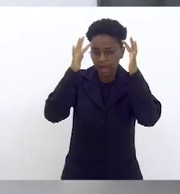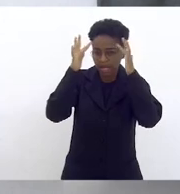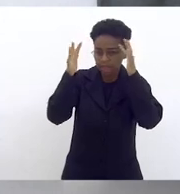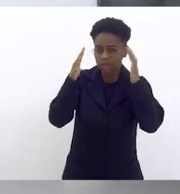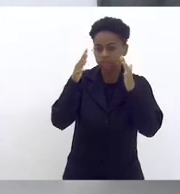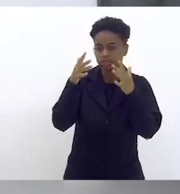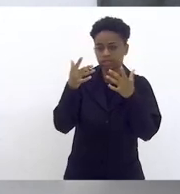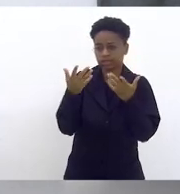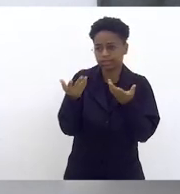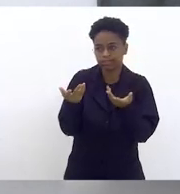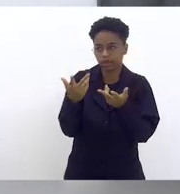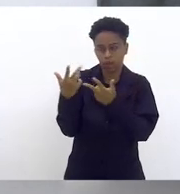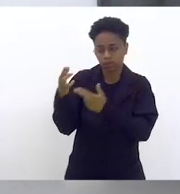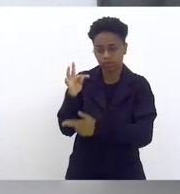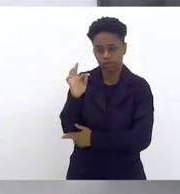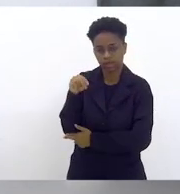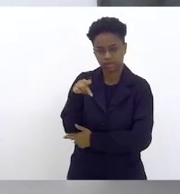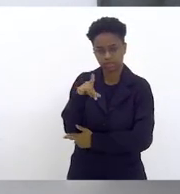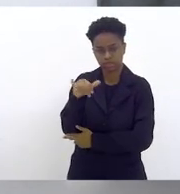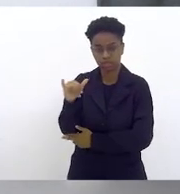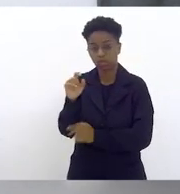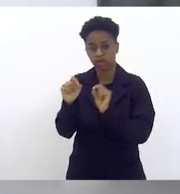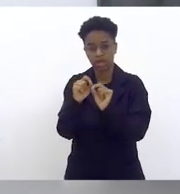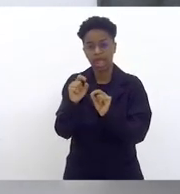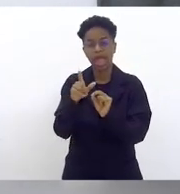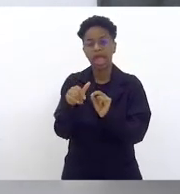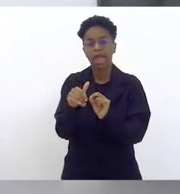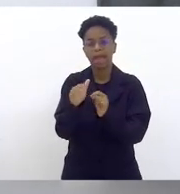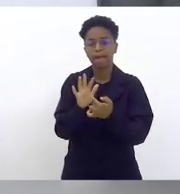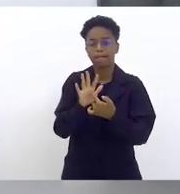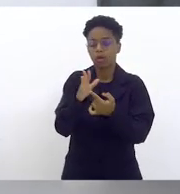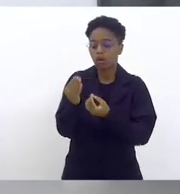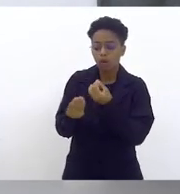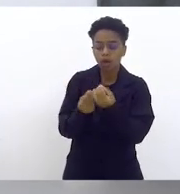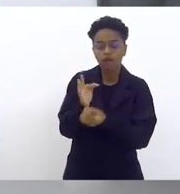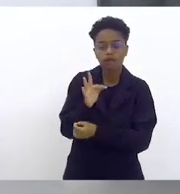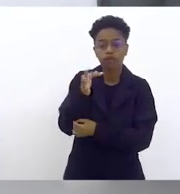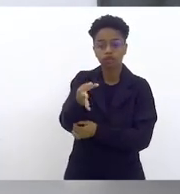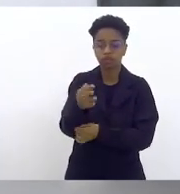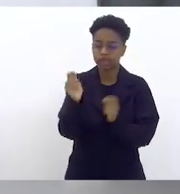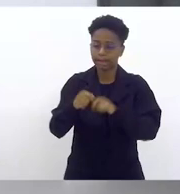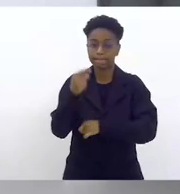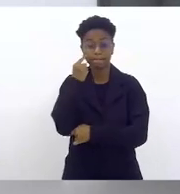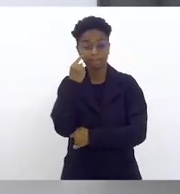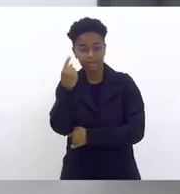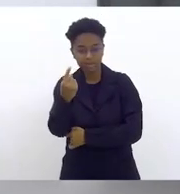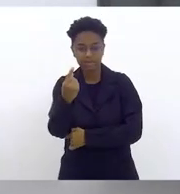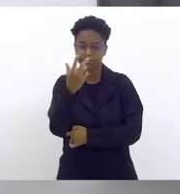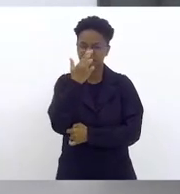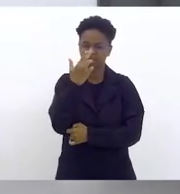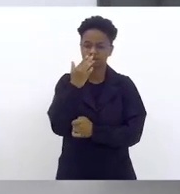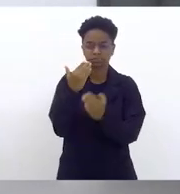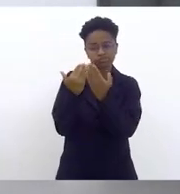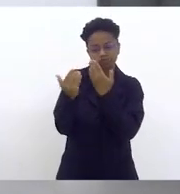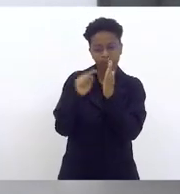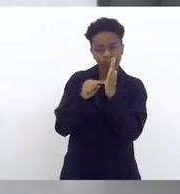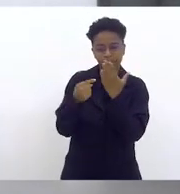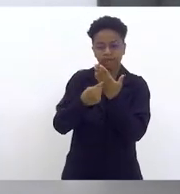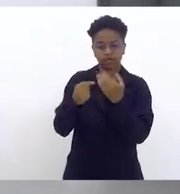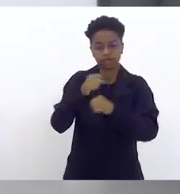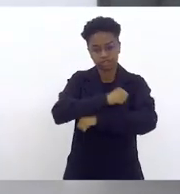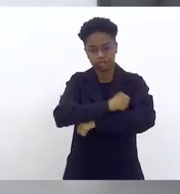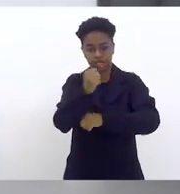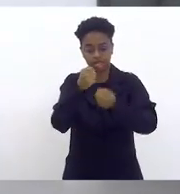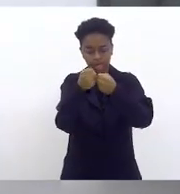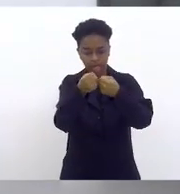Deputado Dante é a locomotiva do Futuro né pensar né abrir essa janela e pensar no